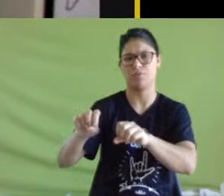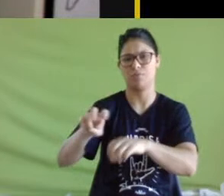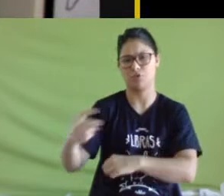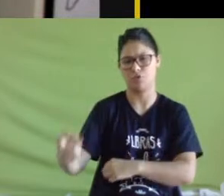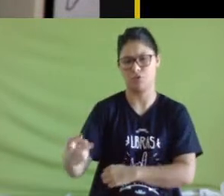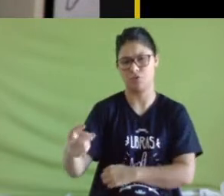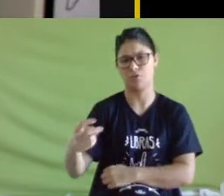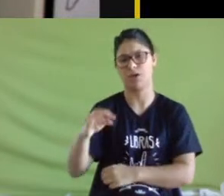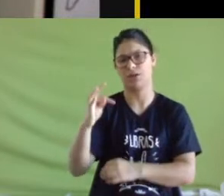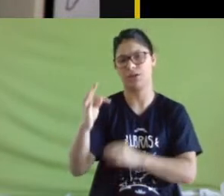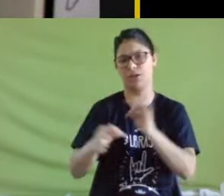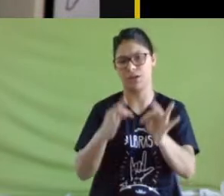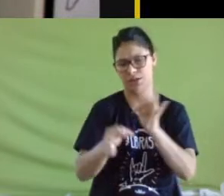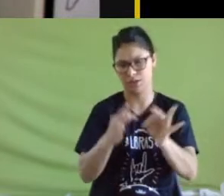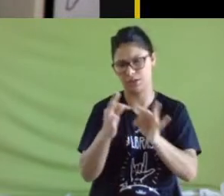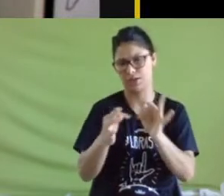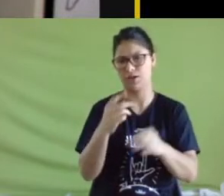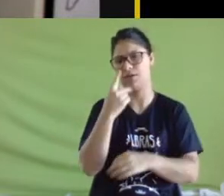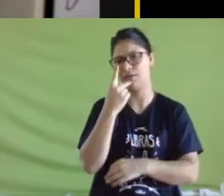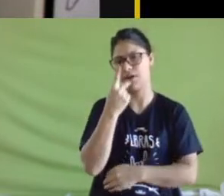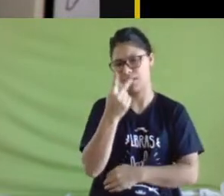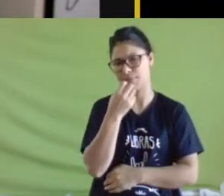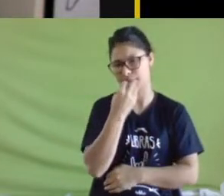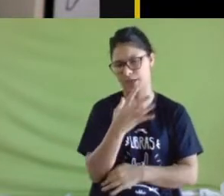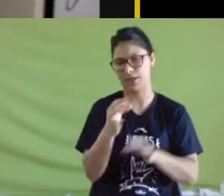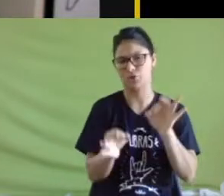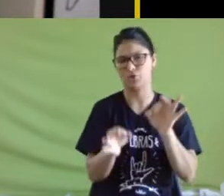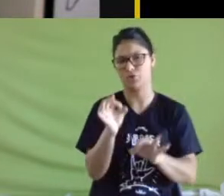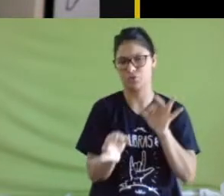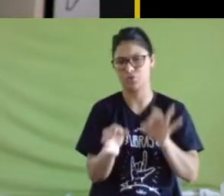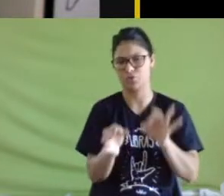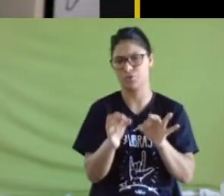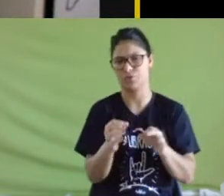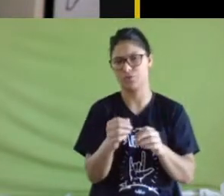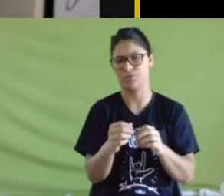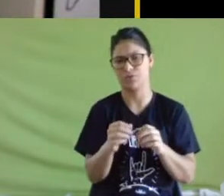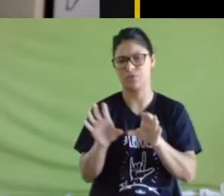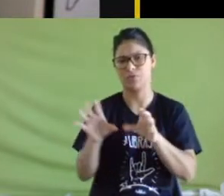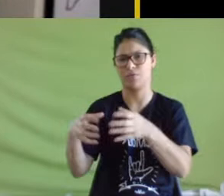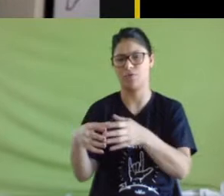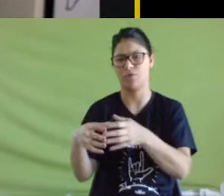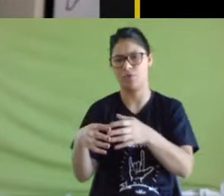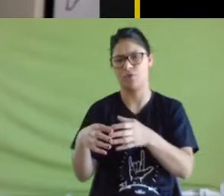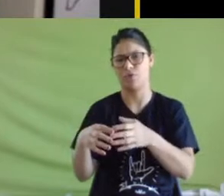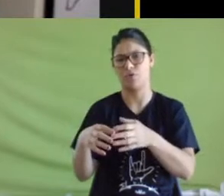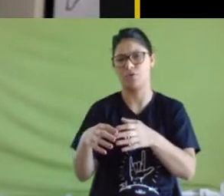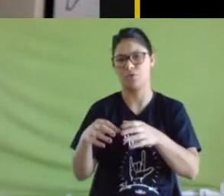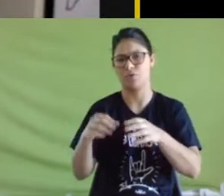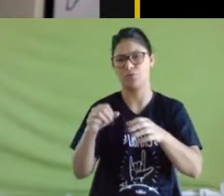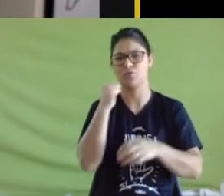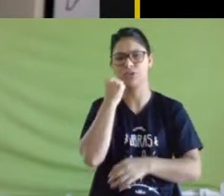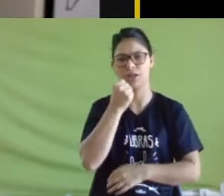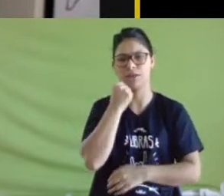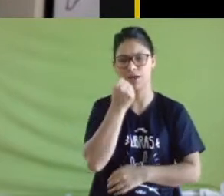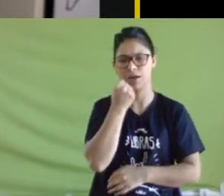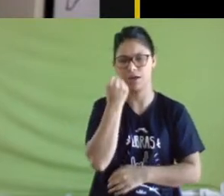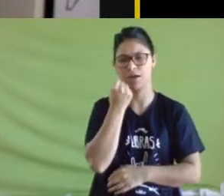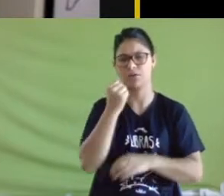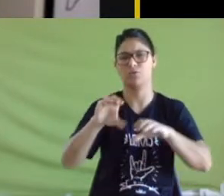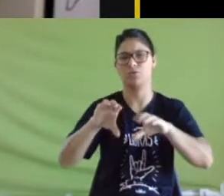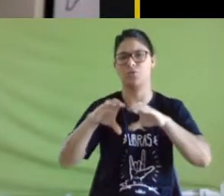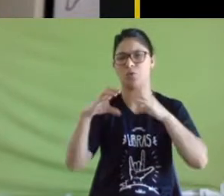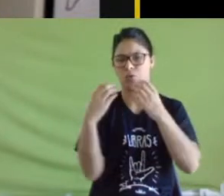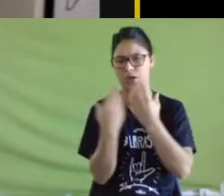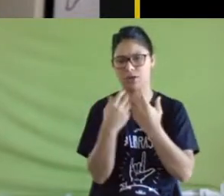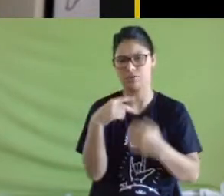falar bem, e de falar judicialmente no fórum, ou de falar no Senado, no Congresso,